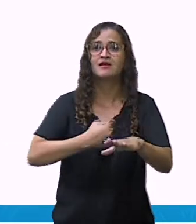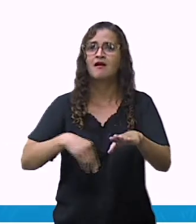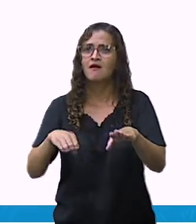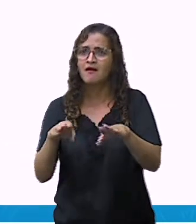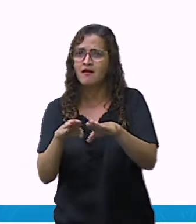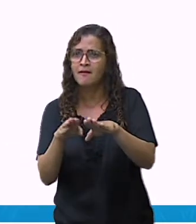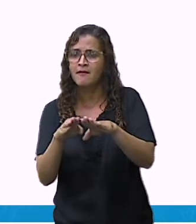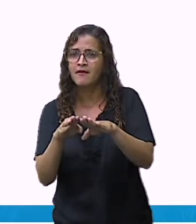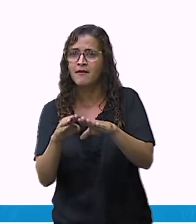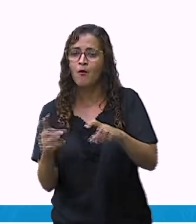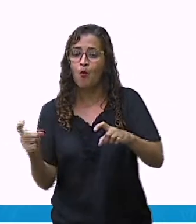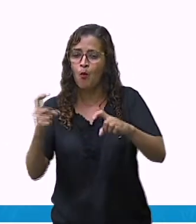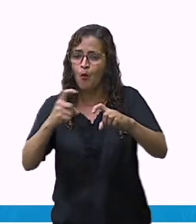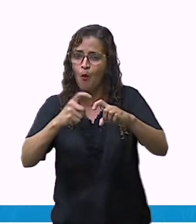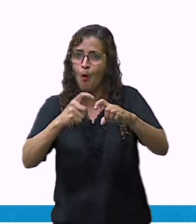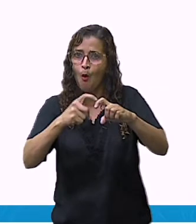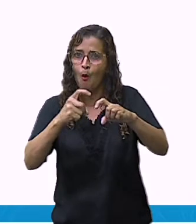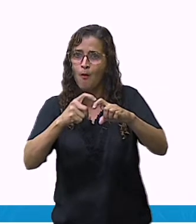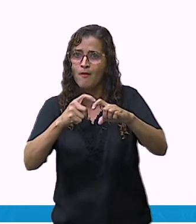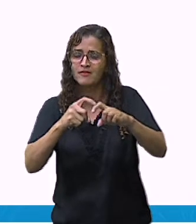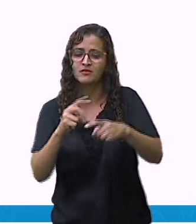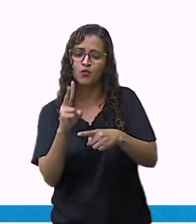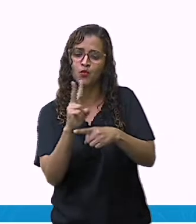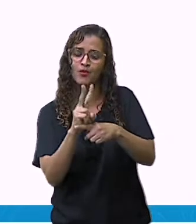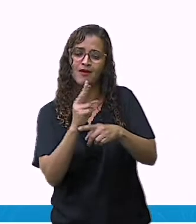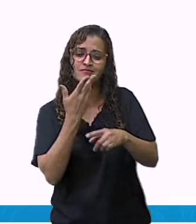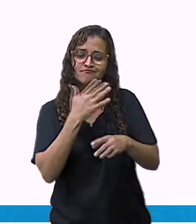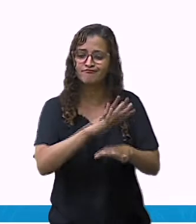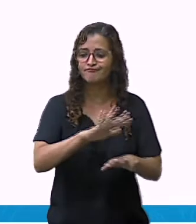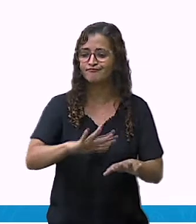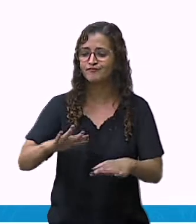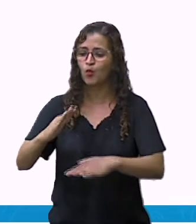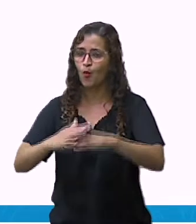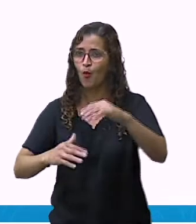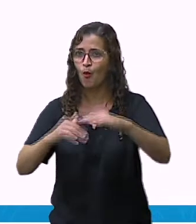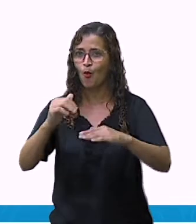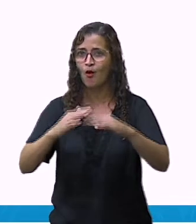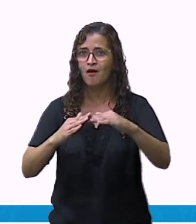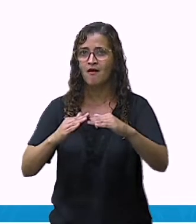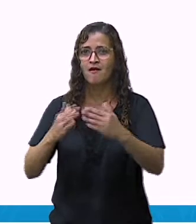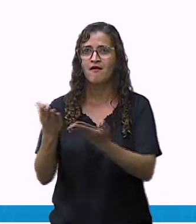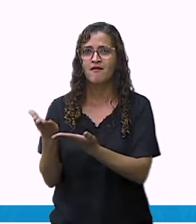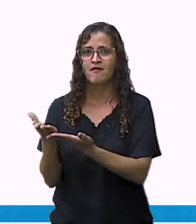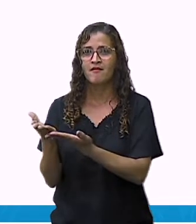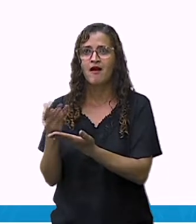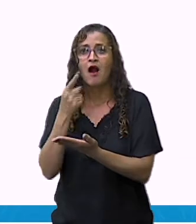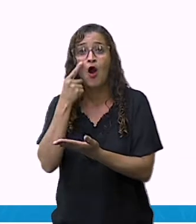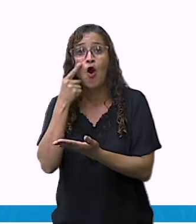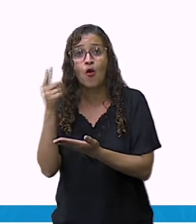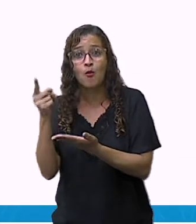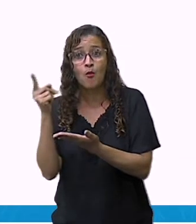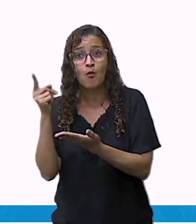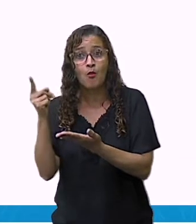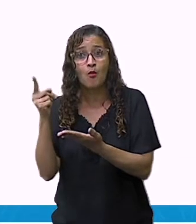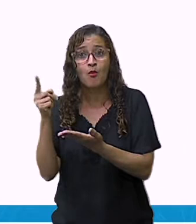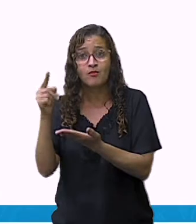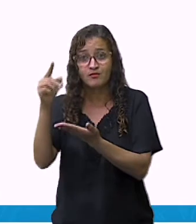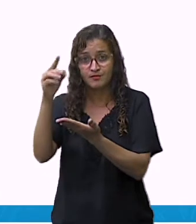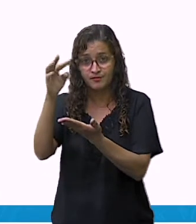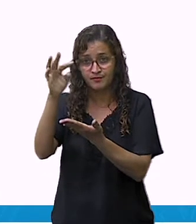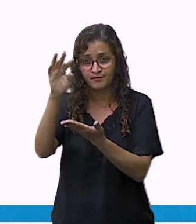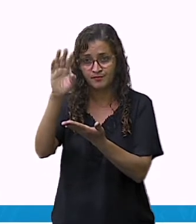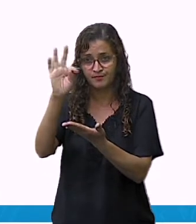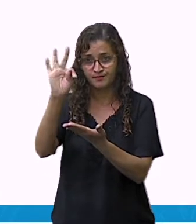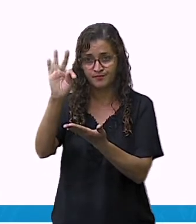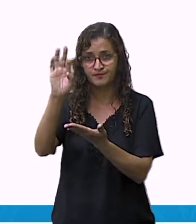primeira pergunta é a seguinte: você pode encontrar a palavra teatro nessa página